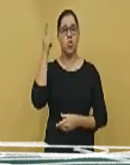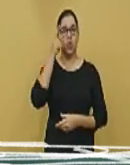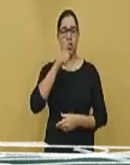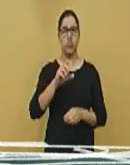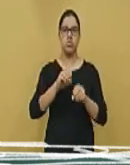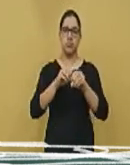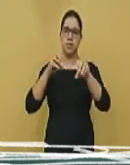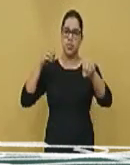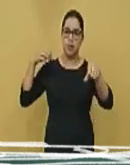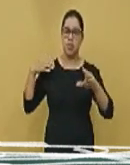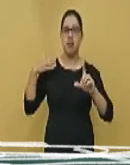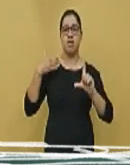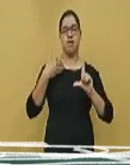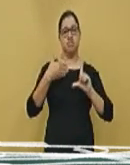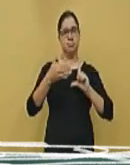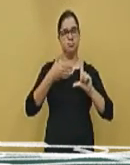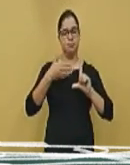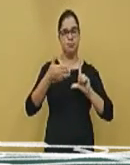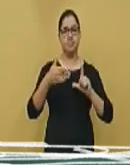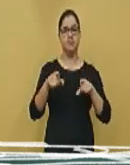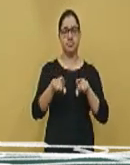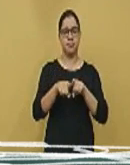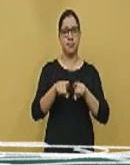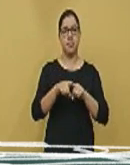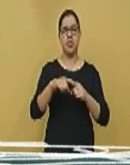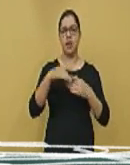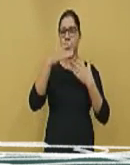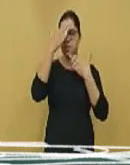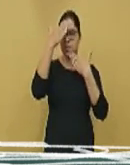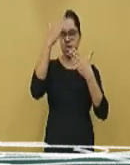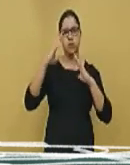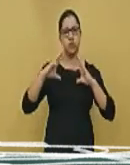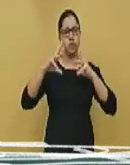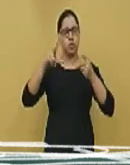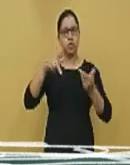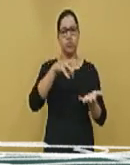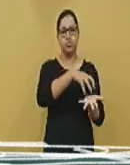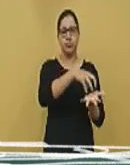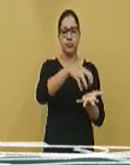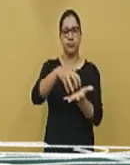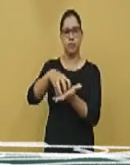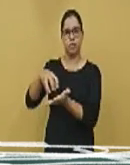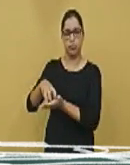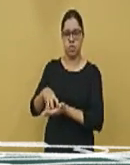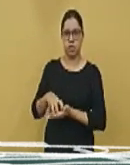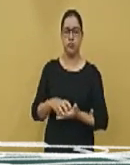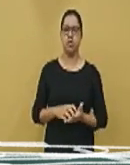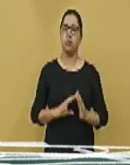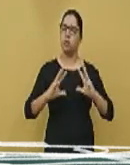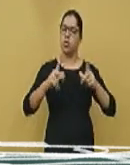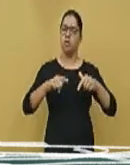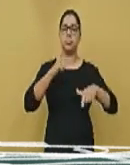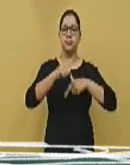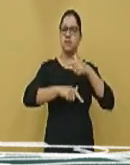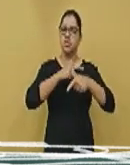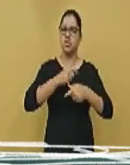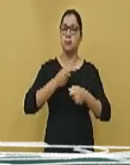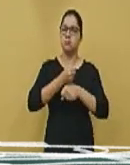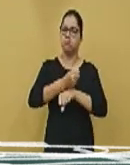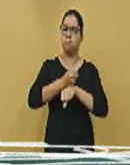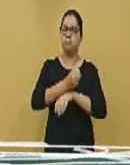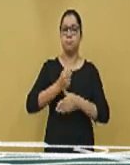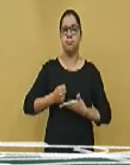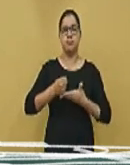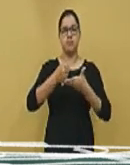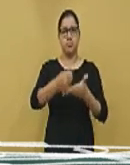online ocorresse. Agradecemos a todos os setores da UFGD que estão de forma direta ou indireta contribuindo